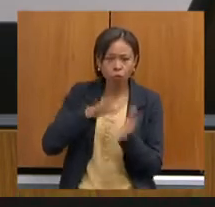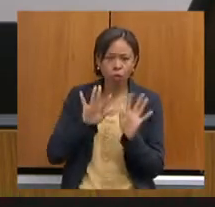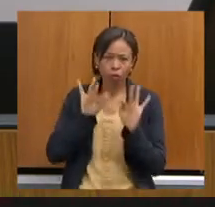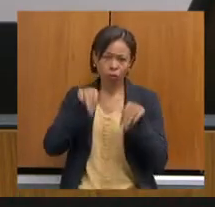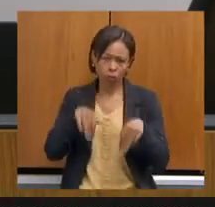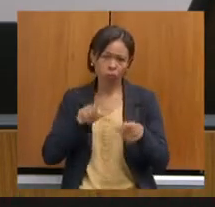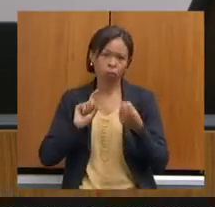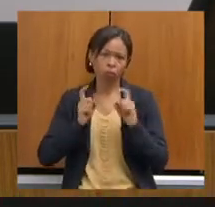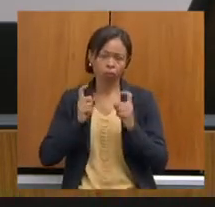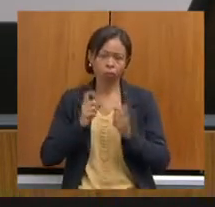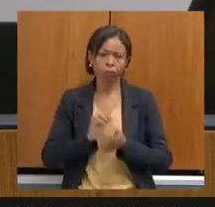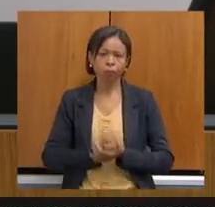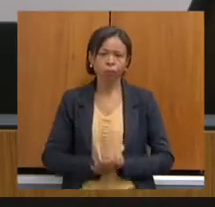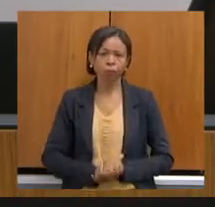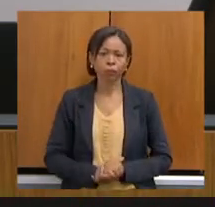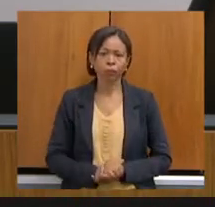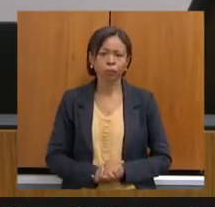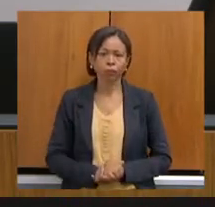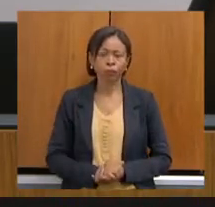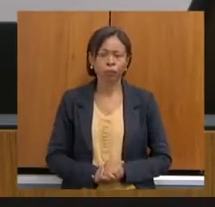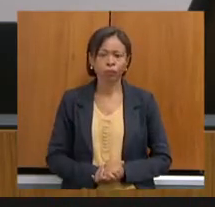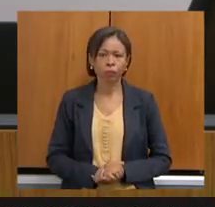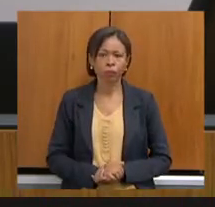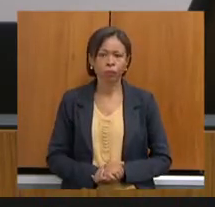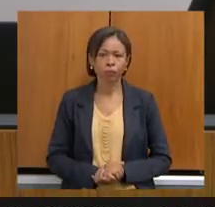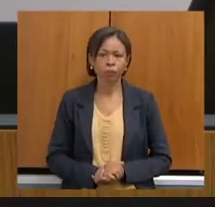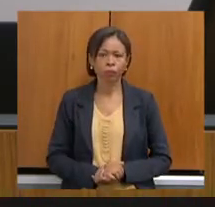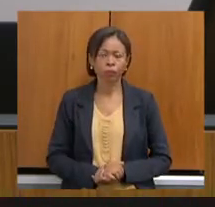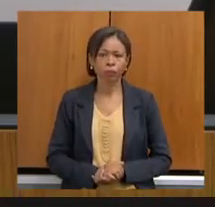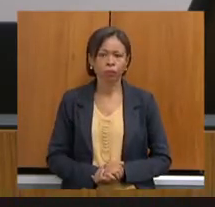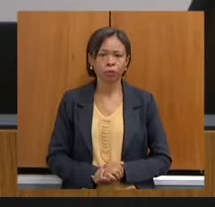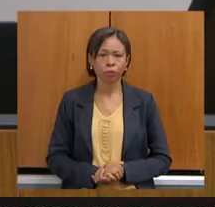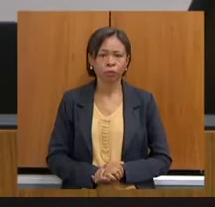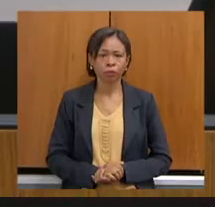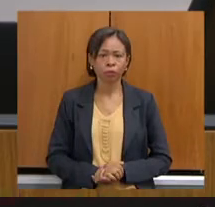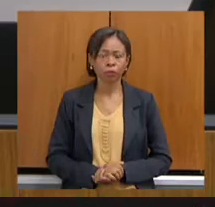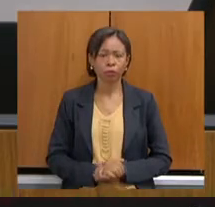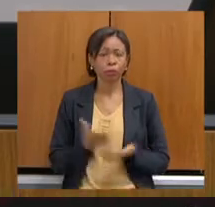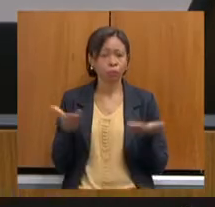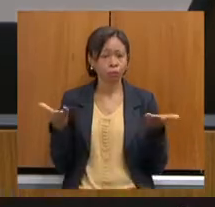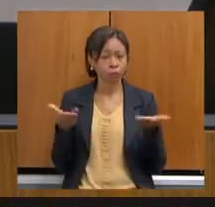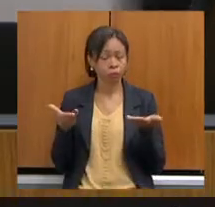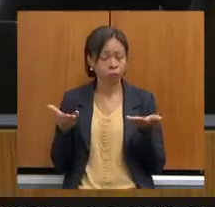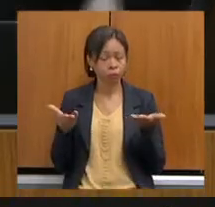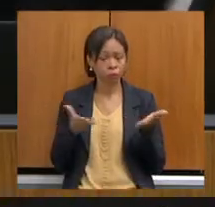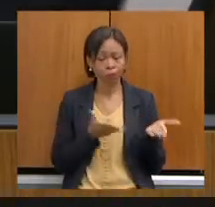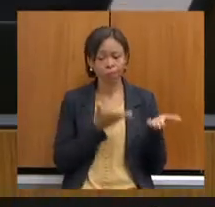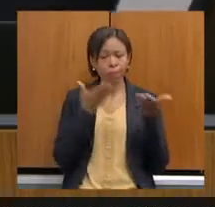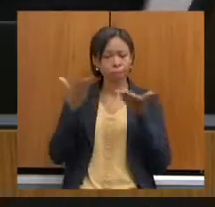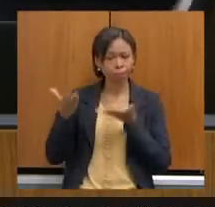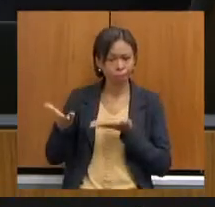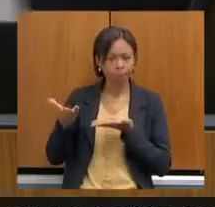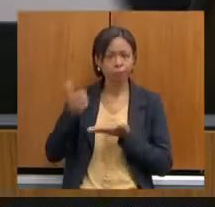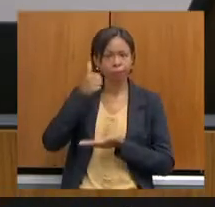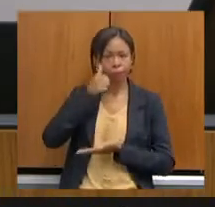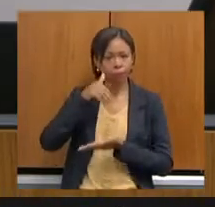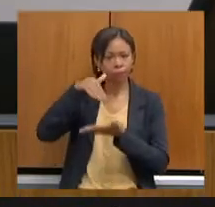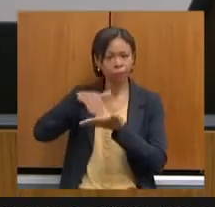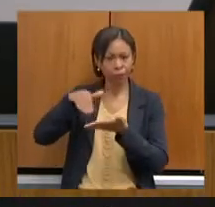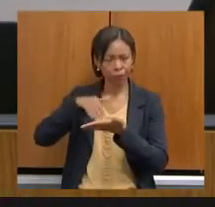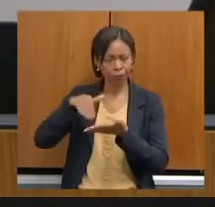reunião I considerações iniciais passo neste momento secretária